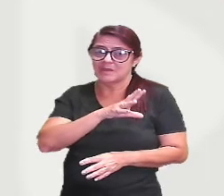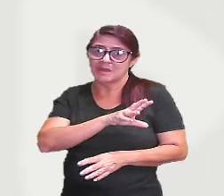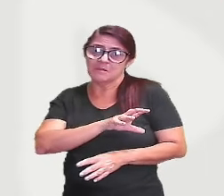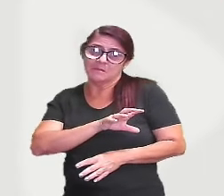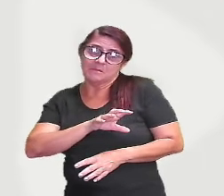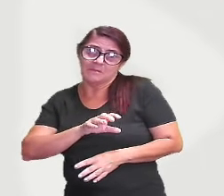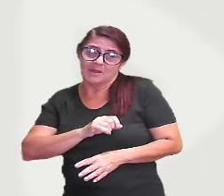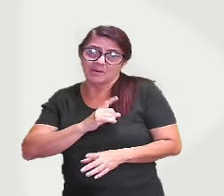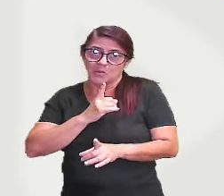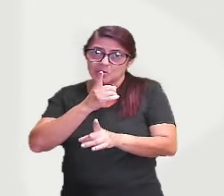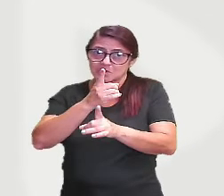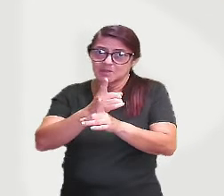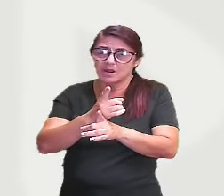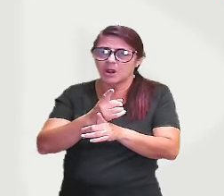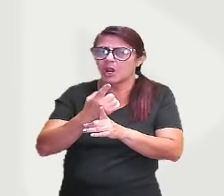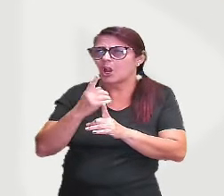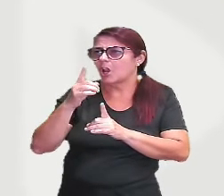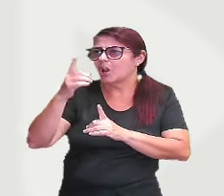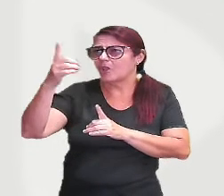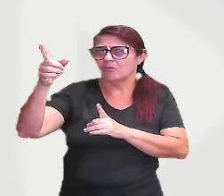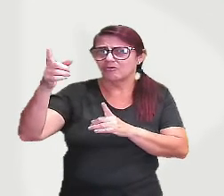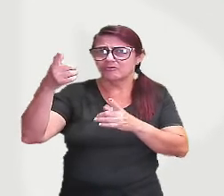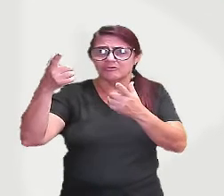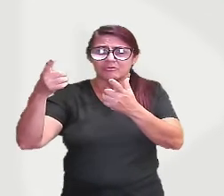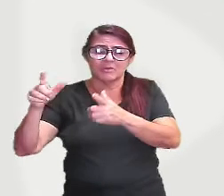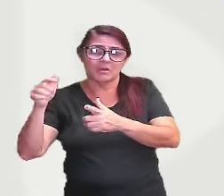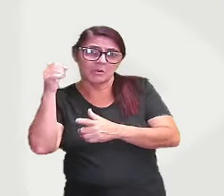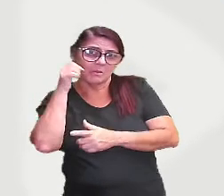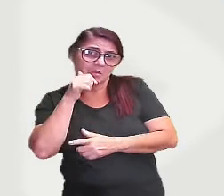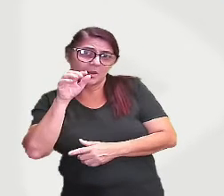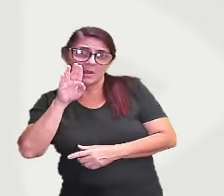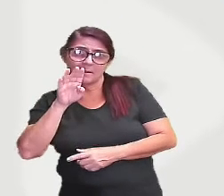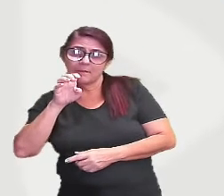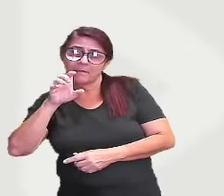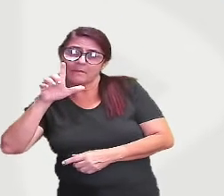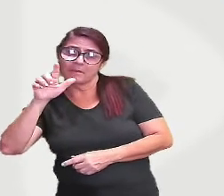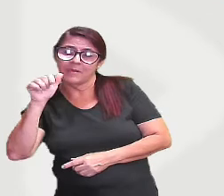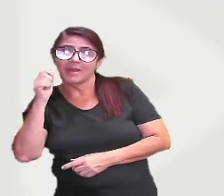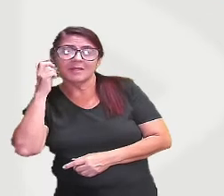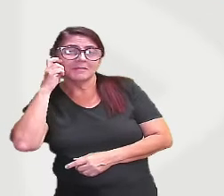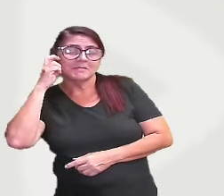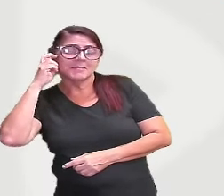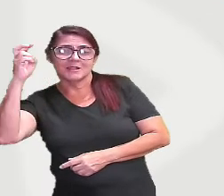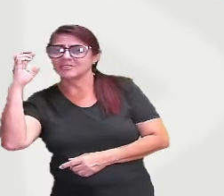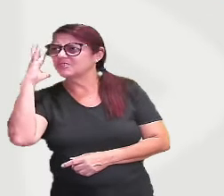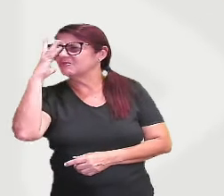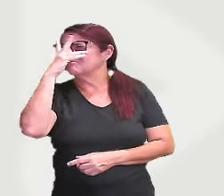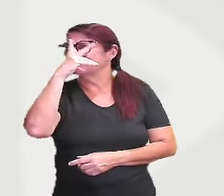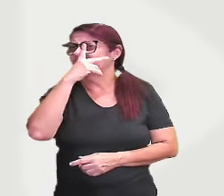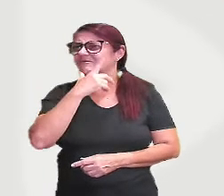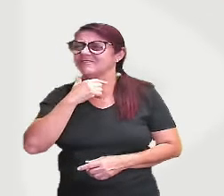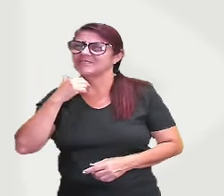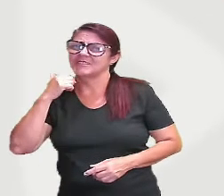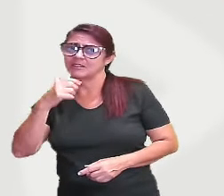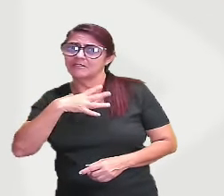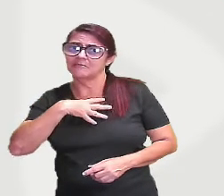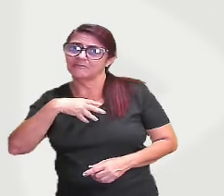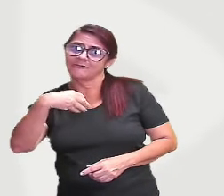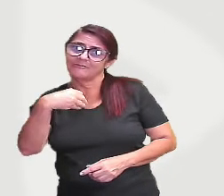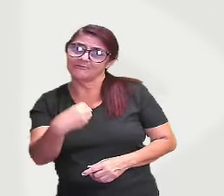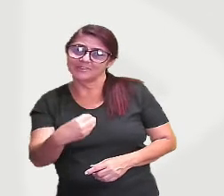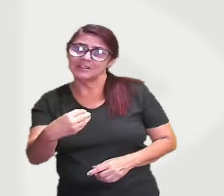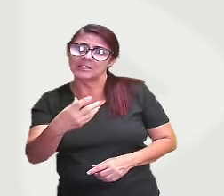Longe dali vivia Bela, uma moça muito bonita e inteligente. Bela era filha